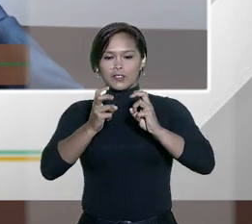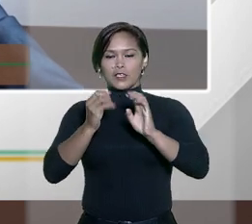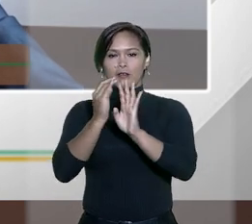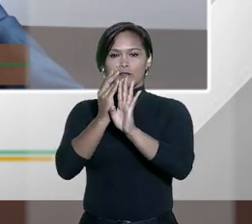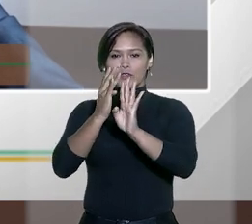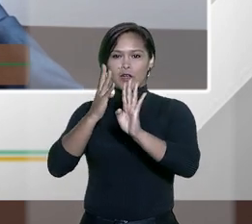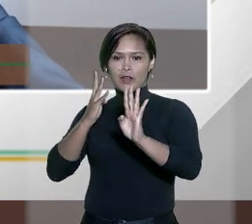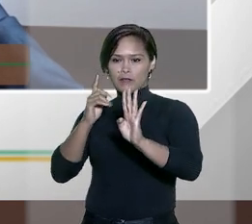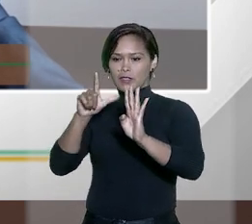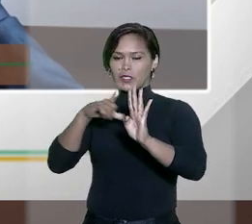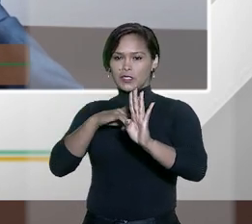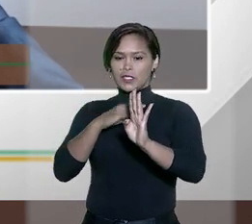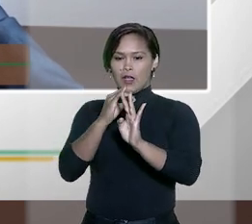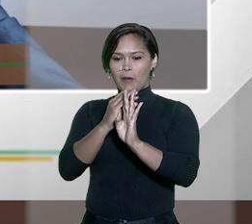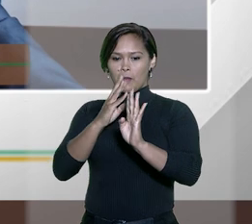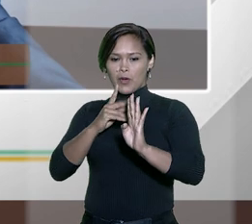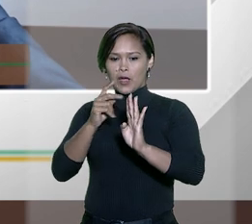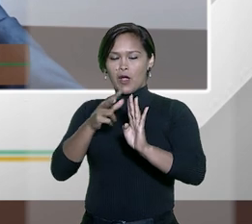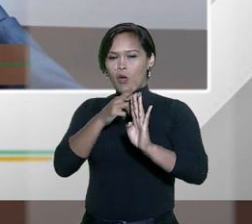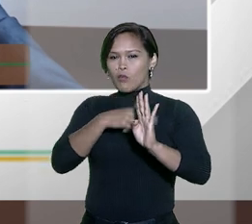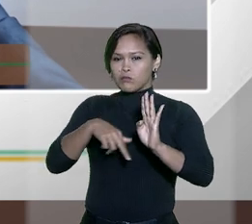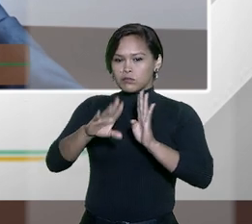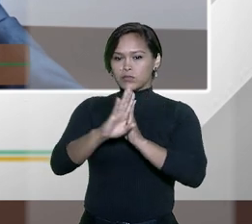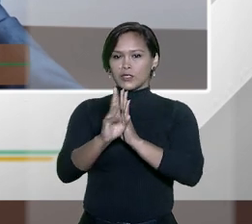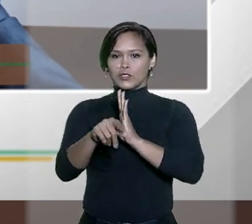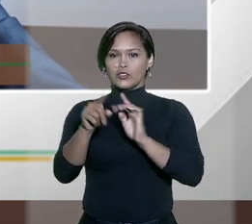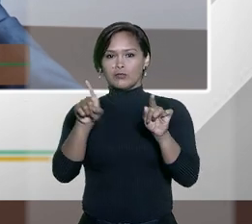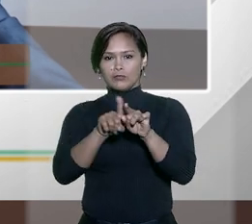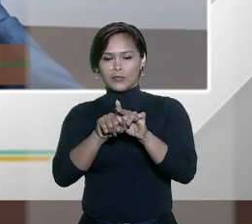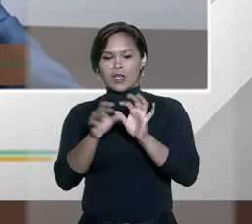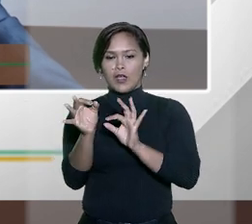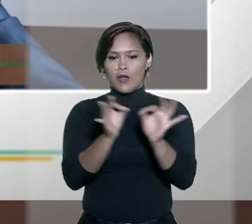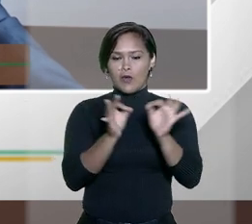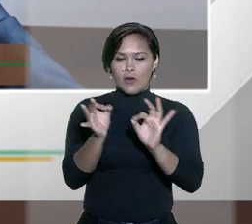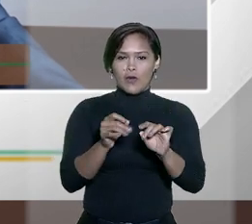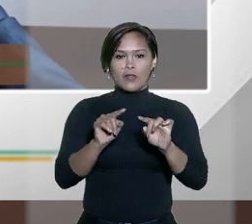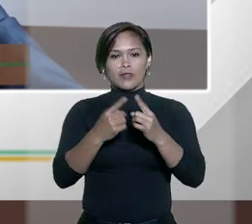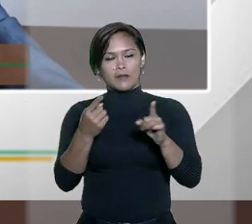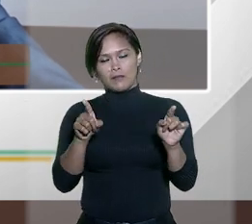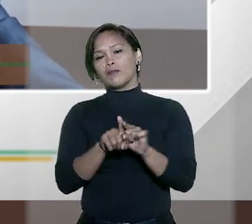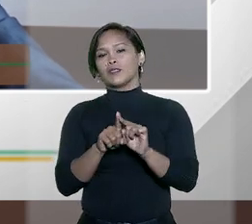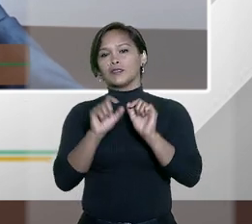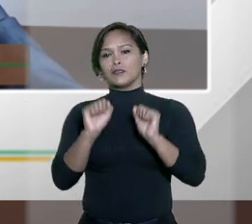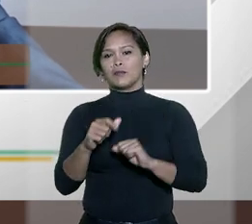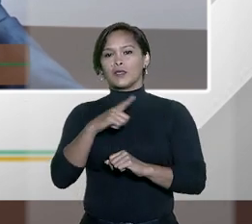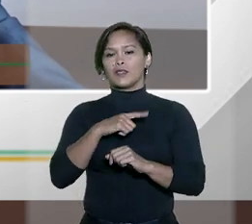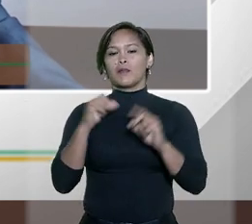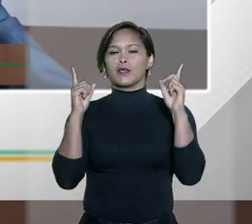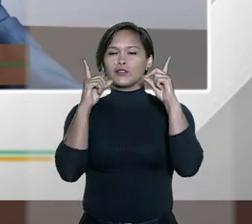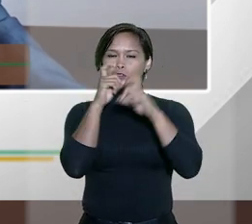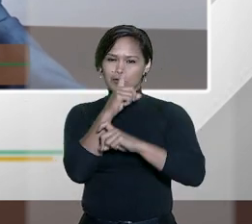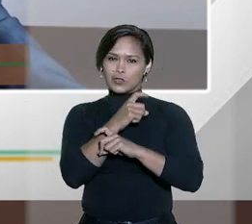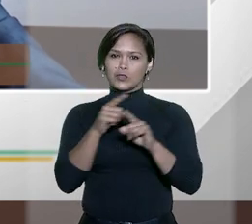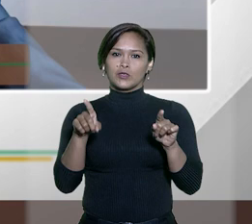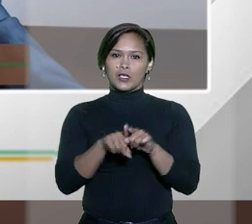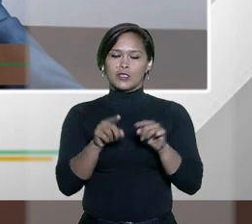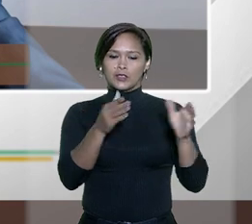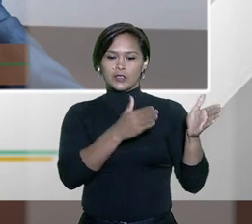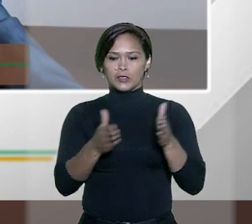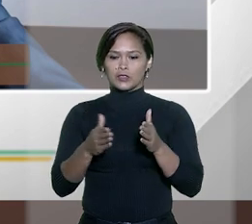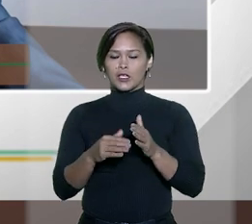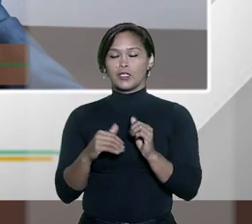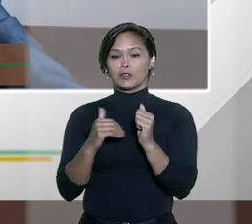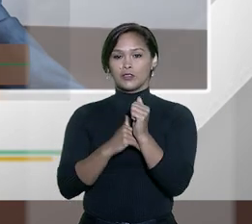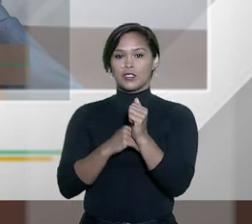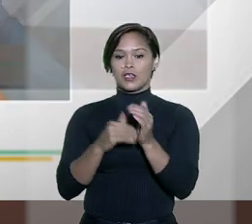fila, verificar se houve aí qualquer forma de deturpação na ordem cronológica, mas também temos essas dificuldades aí em termos de